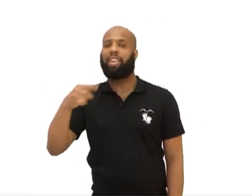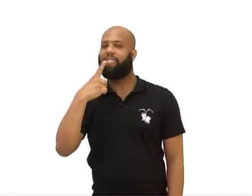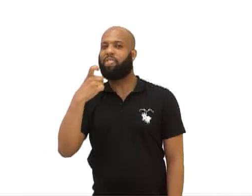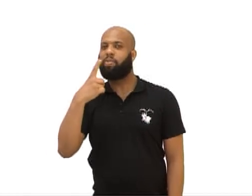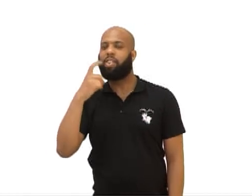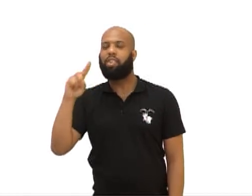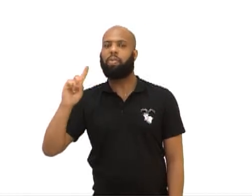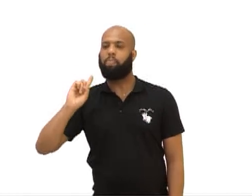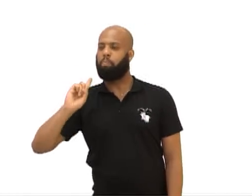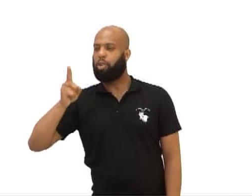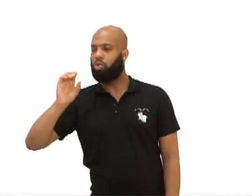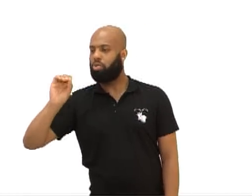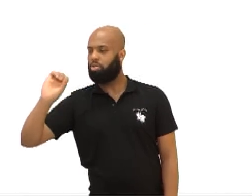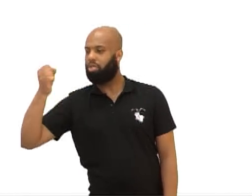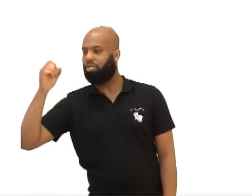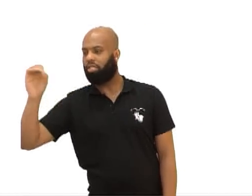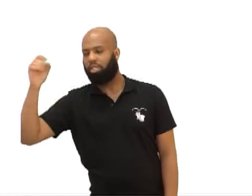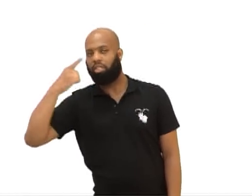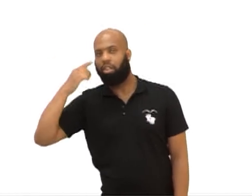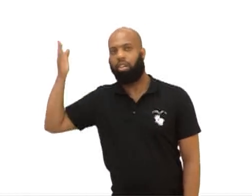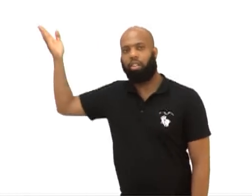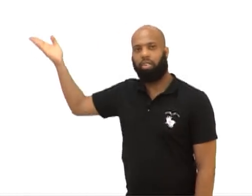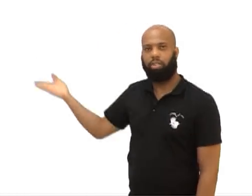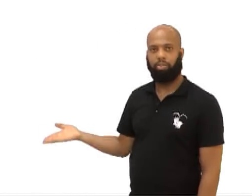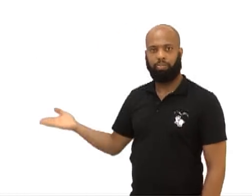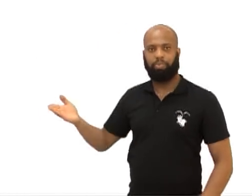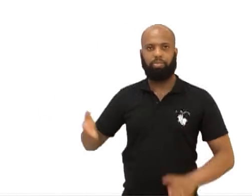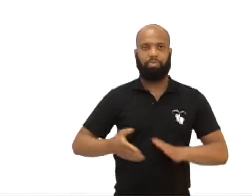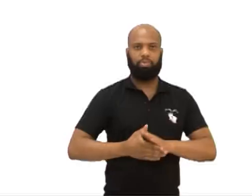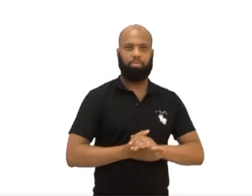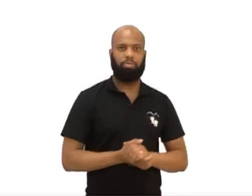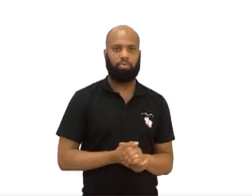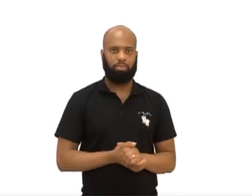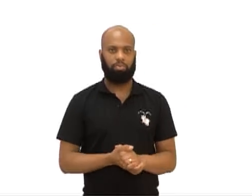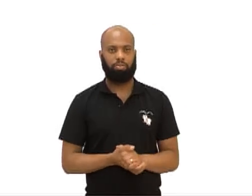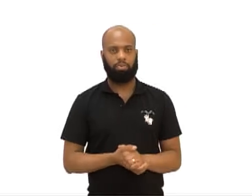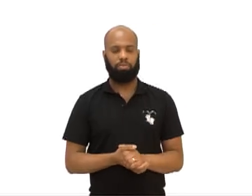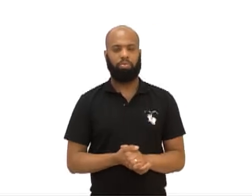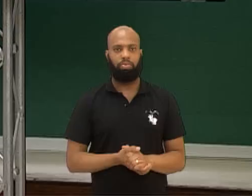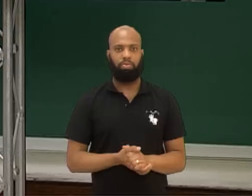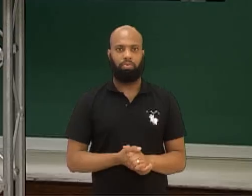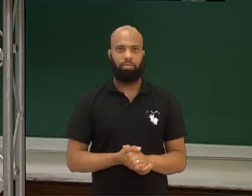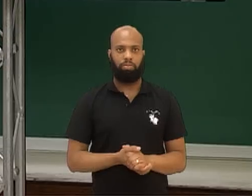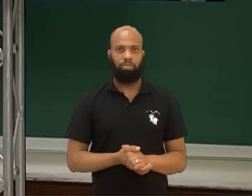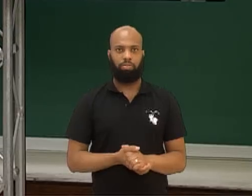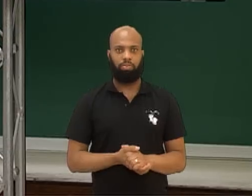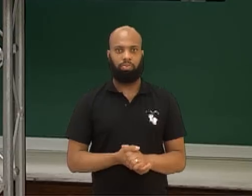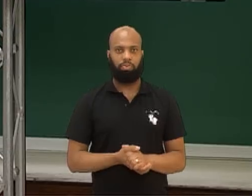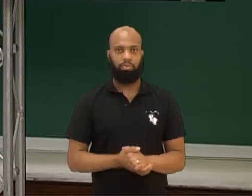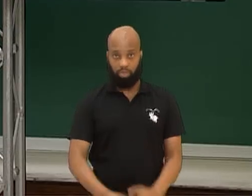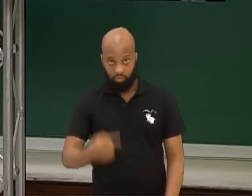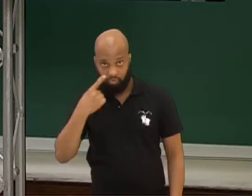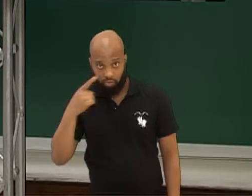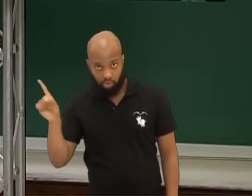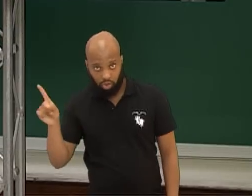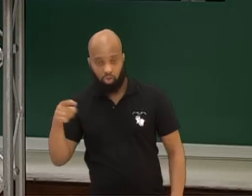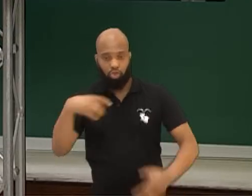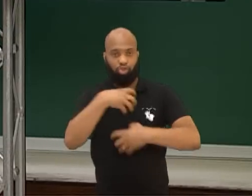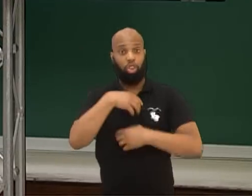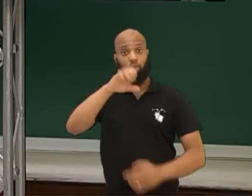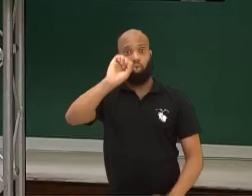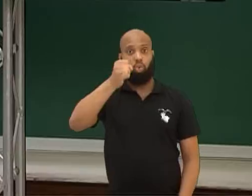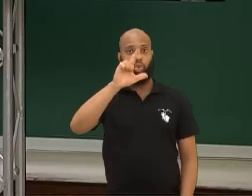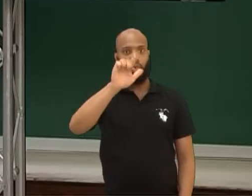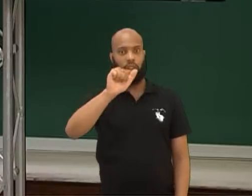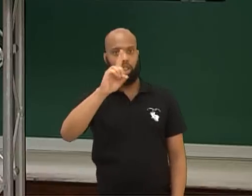triângulo, essa multiplicação vai me dar 1080 graus. Então, um octógono regular, a